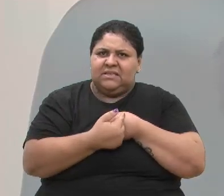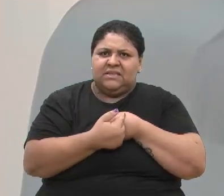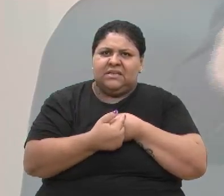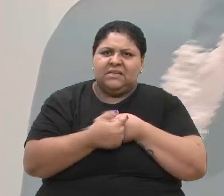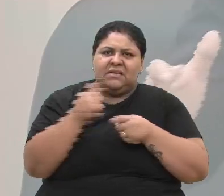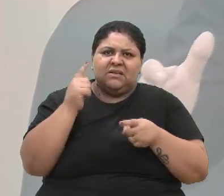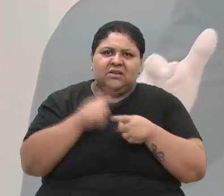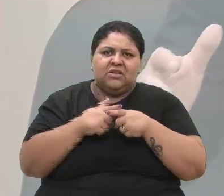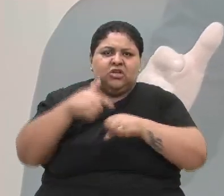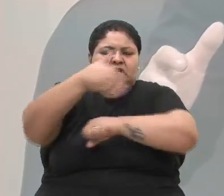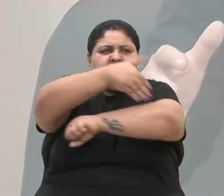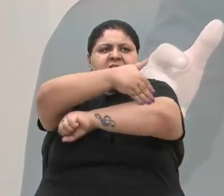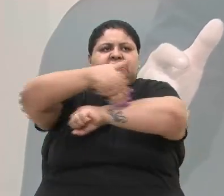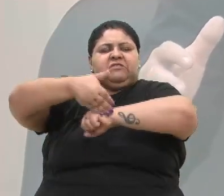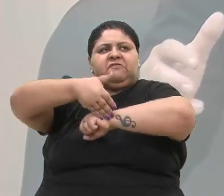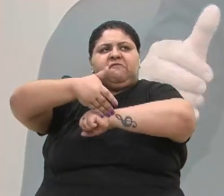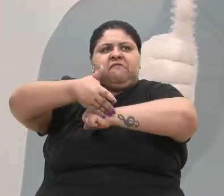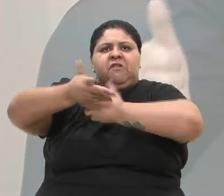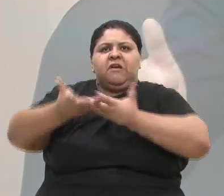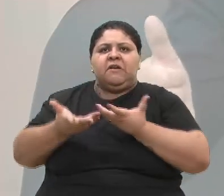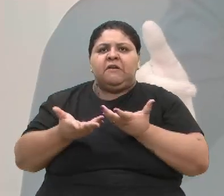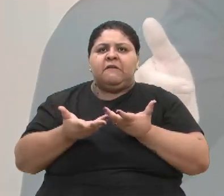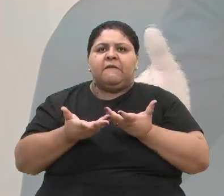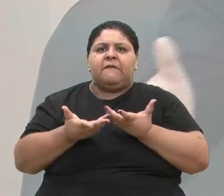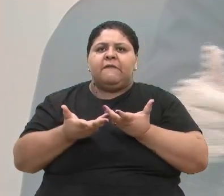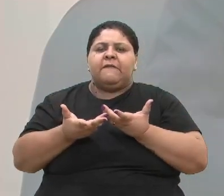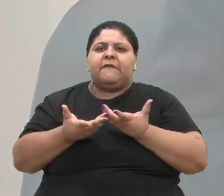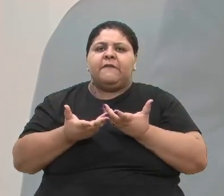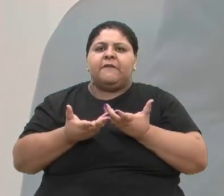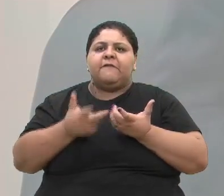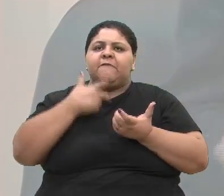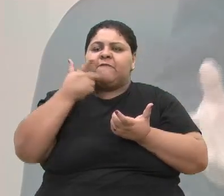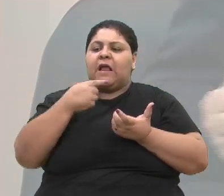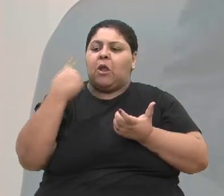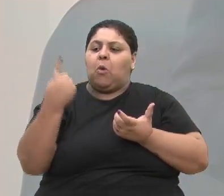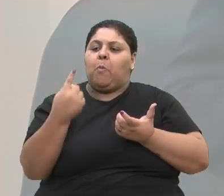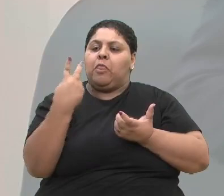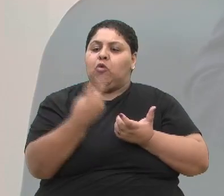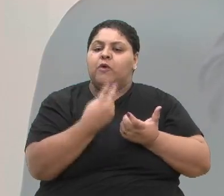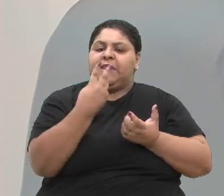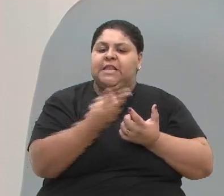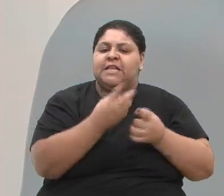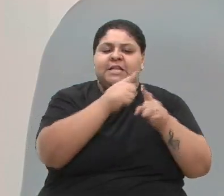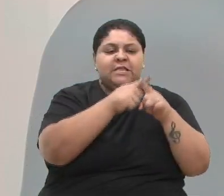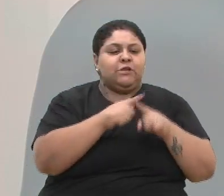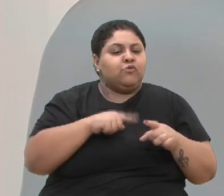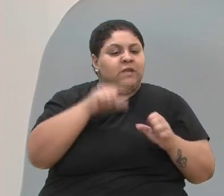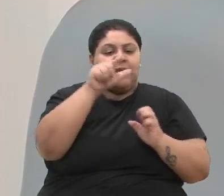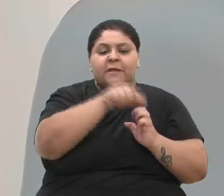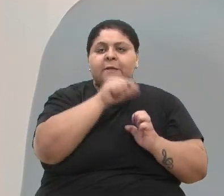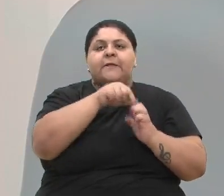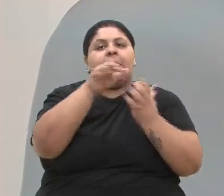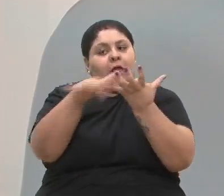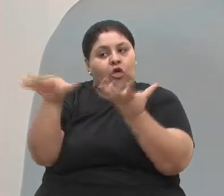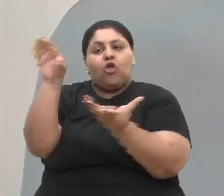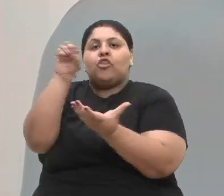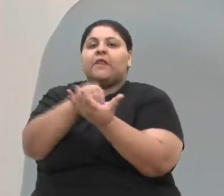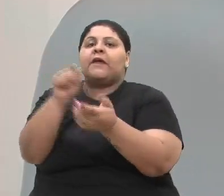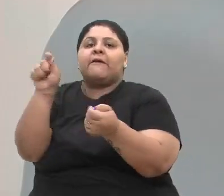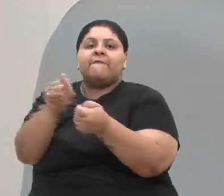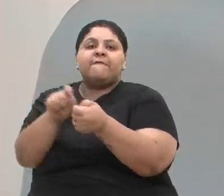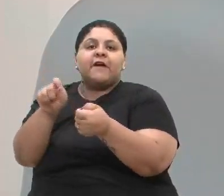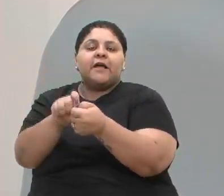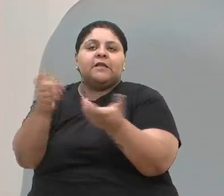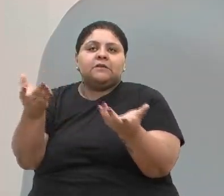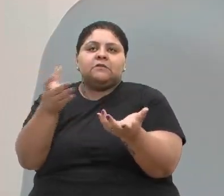porque os asfaltos que licita 1, 2, 3 e não tem empresas, a Codeca faz. Está lá em São